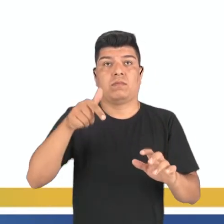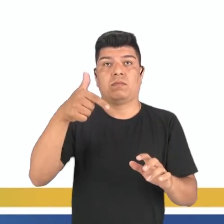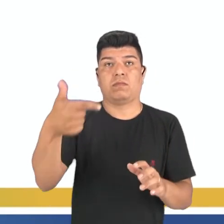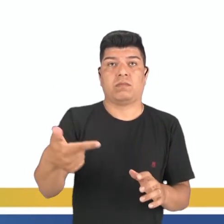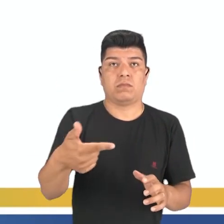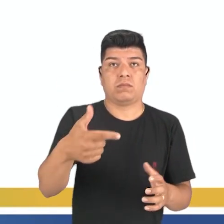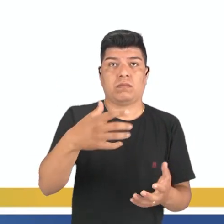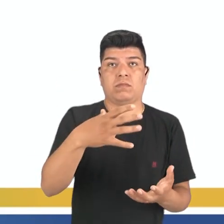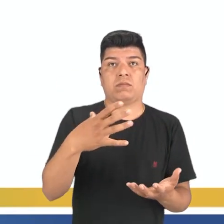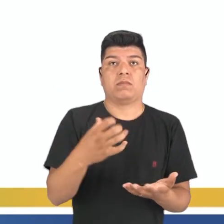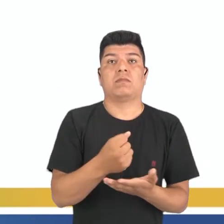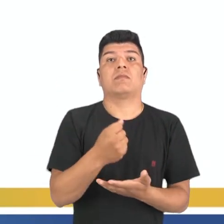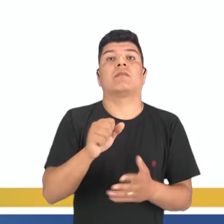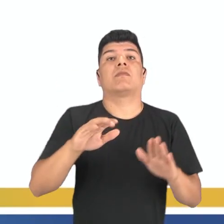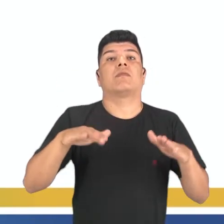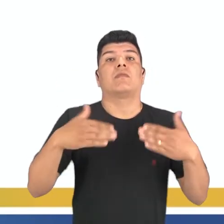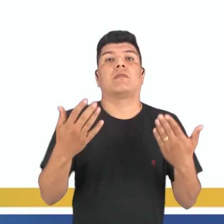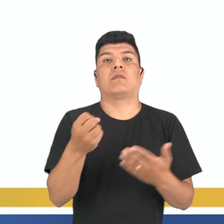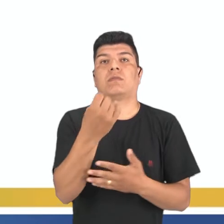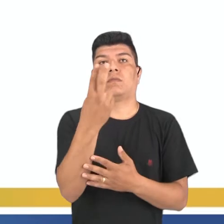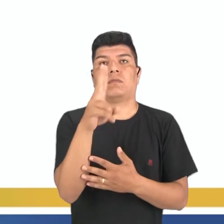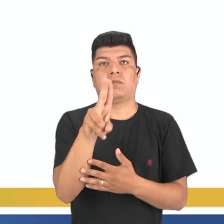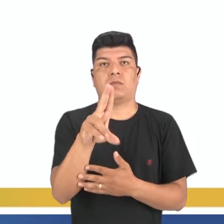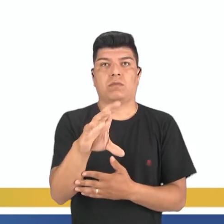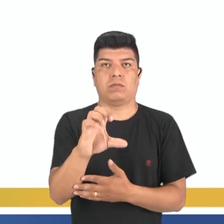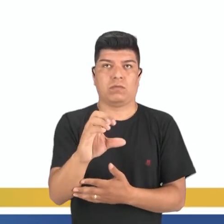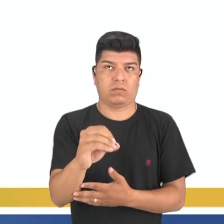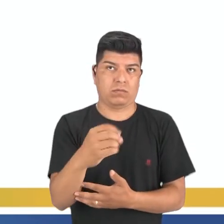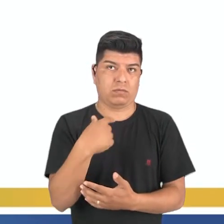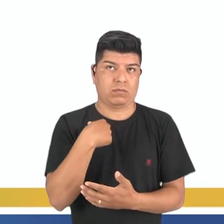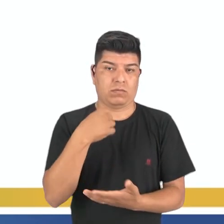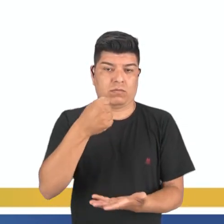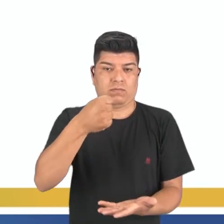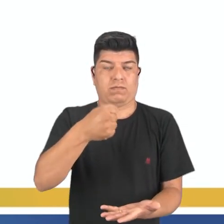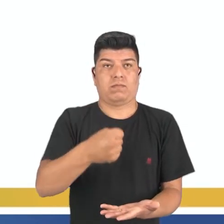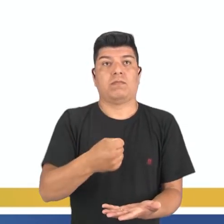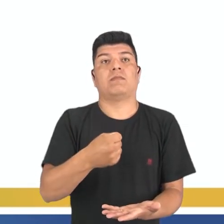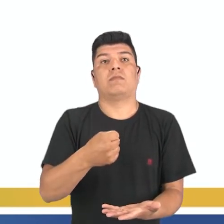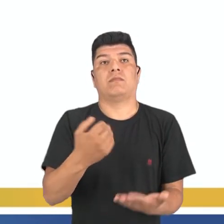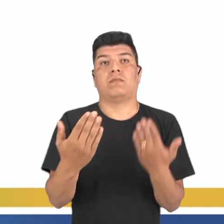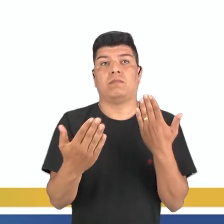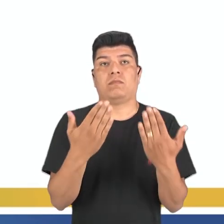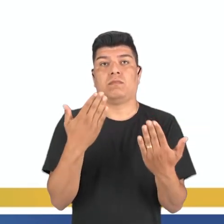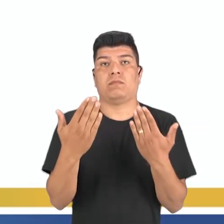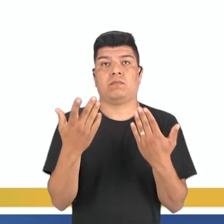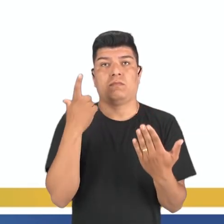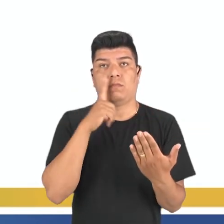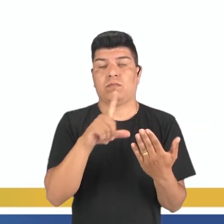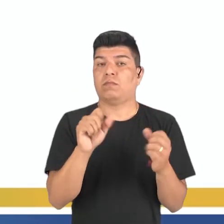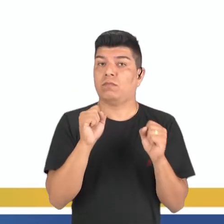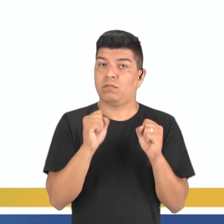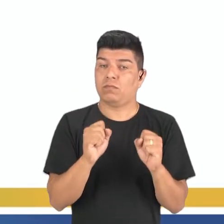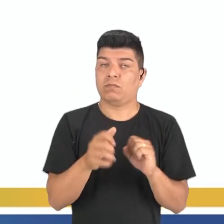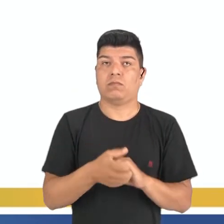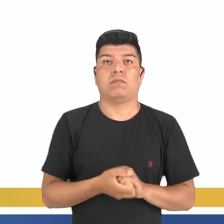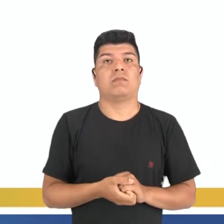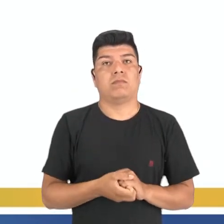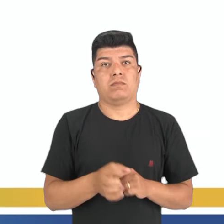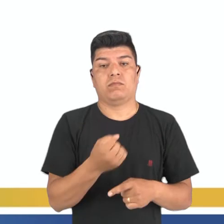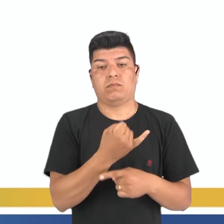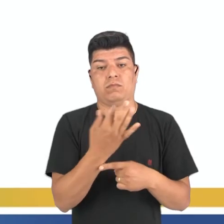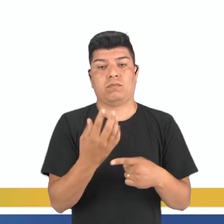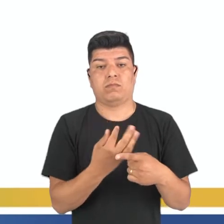essa retirada, qual a quantidade de suco na jarra, em relação à sua capacidade total? Ou seja, ele pede a fração